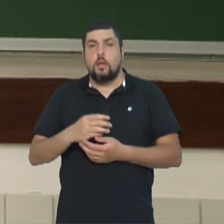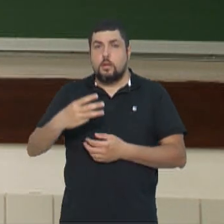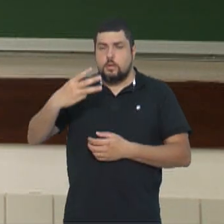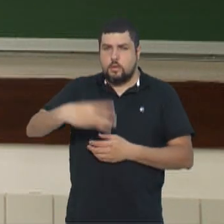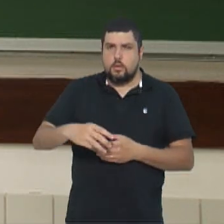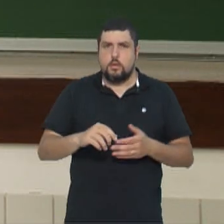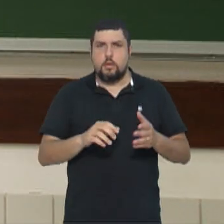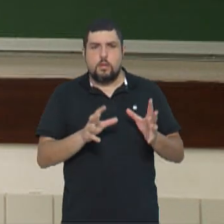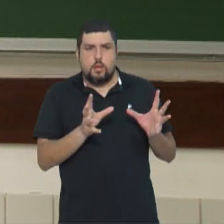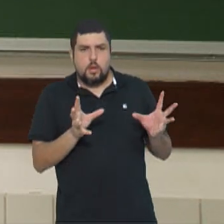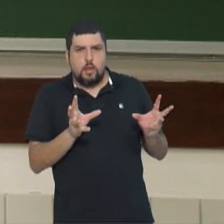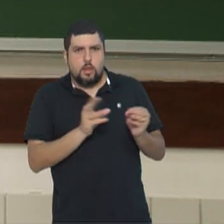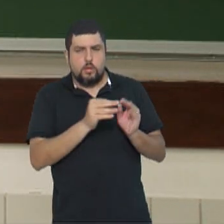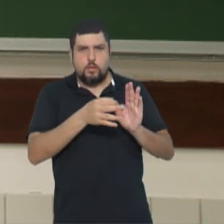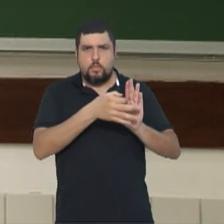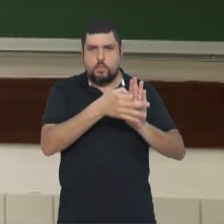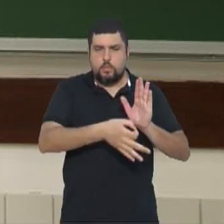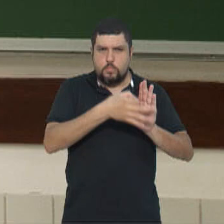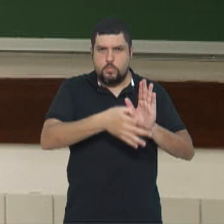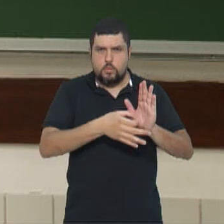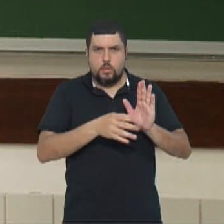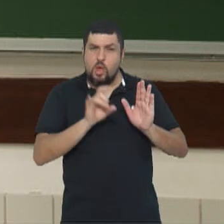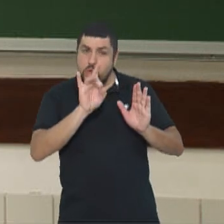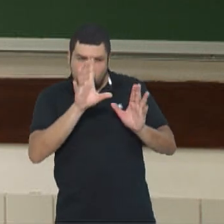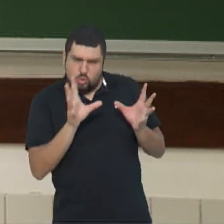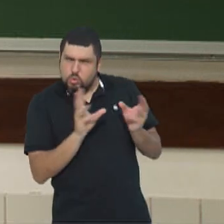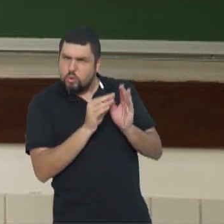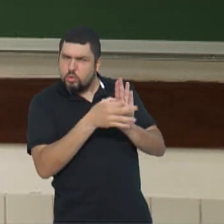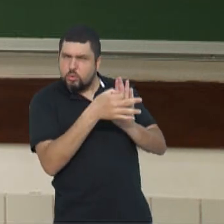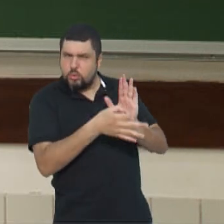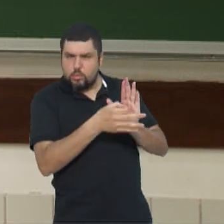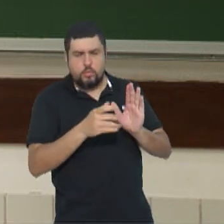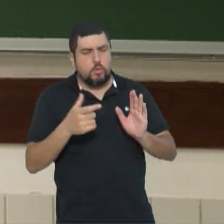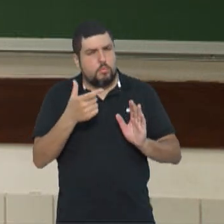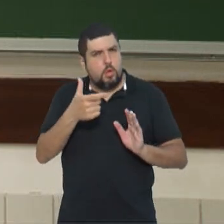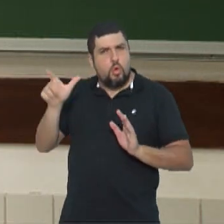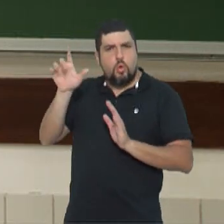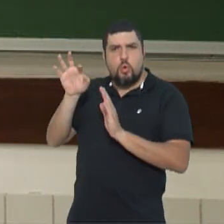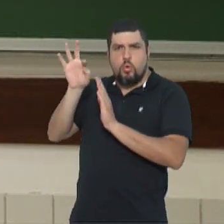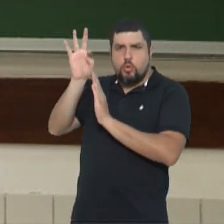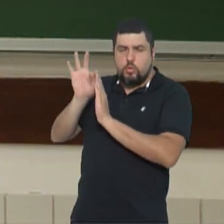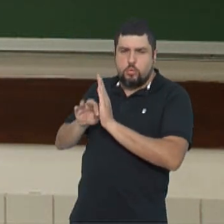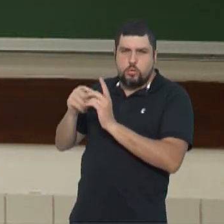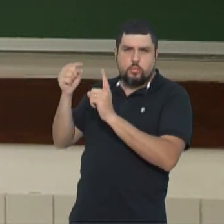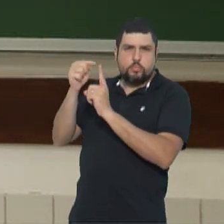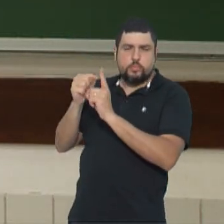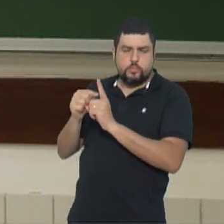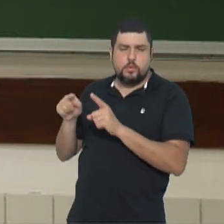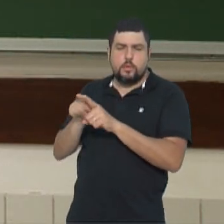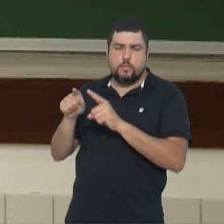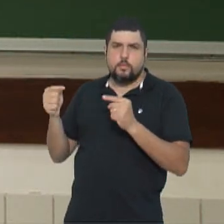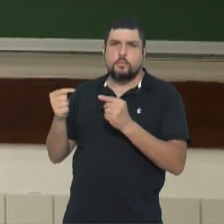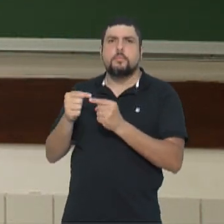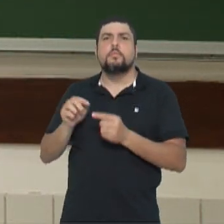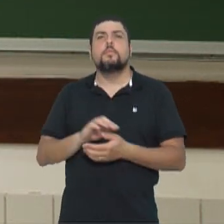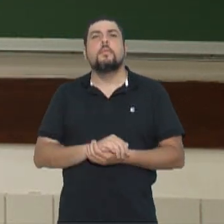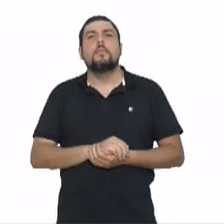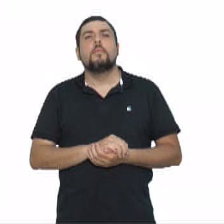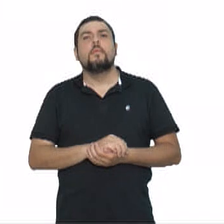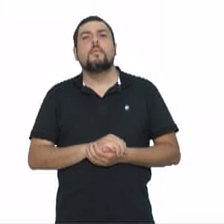mas cabe para outros textos também, tá bom? O planejamento cabe para todos. Questão que a professora colocou. Vamos preencher